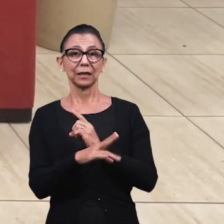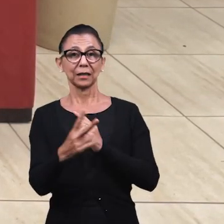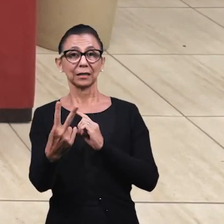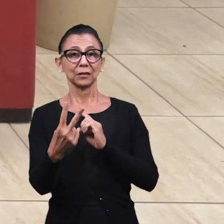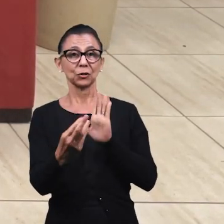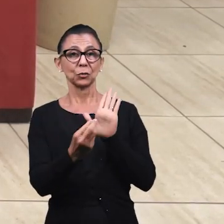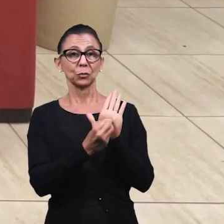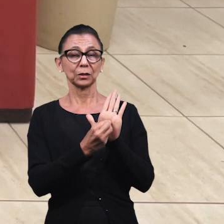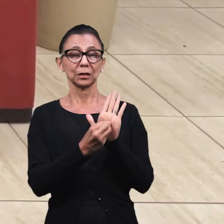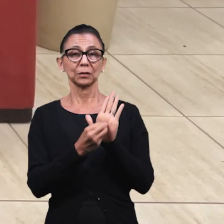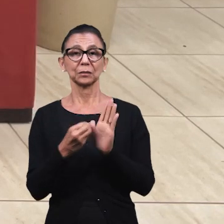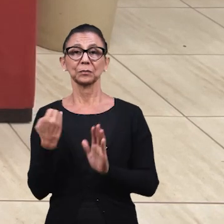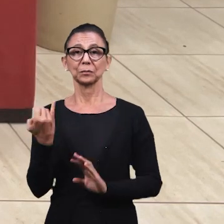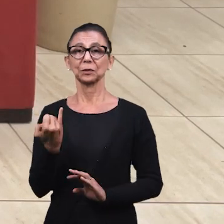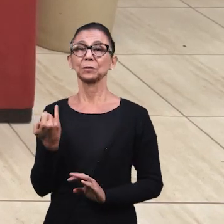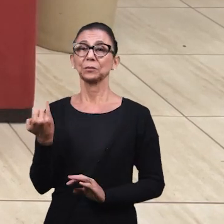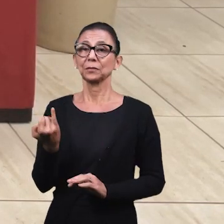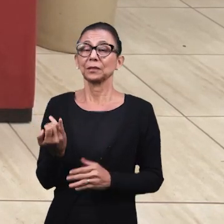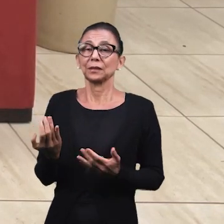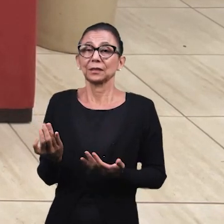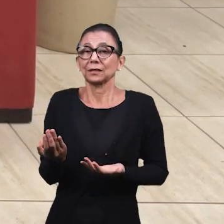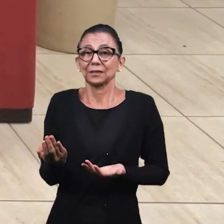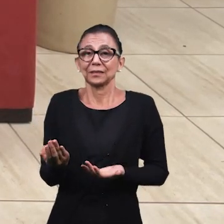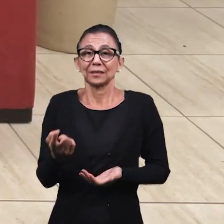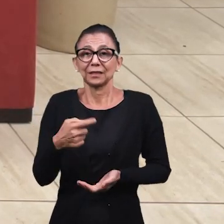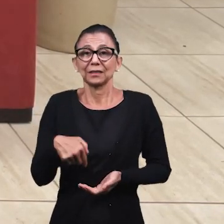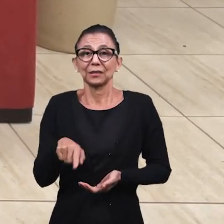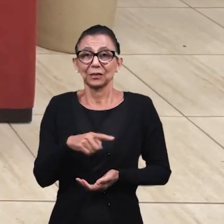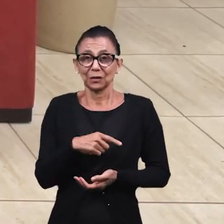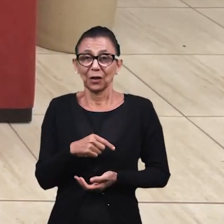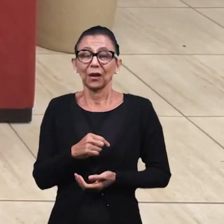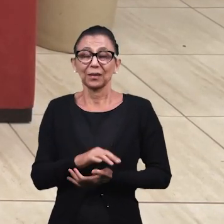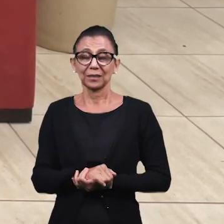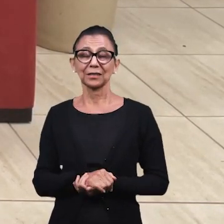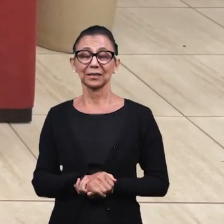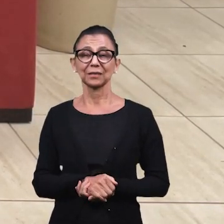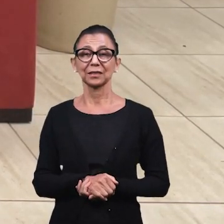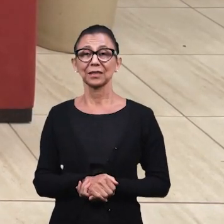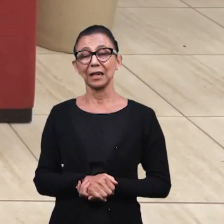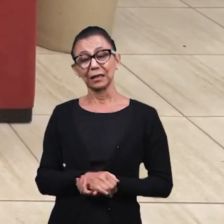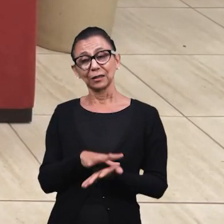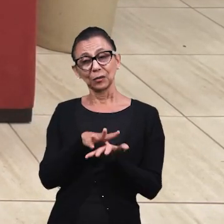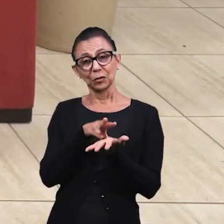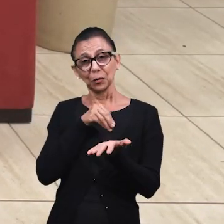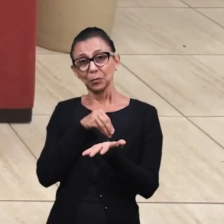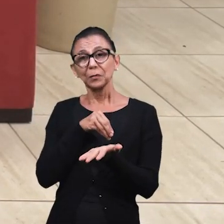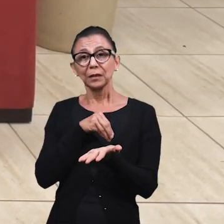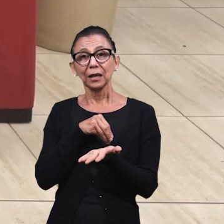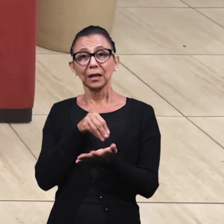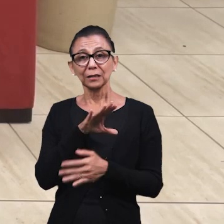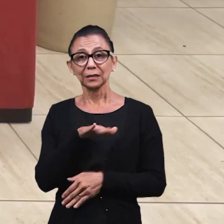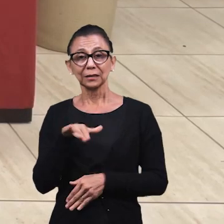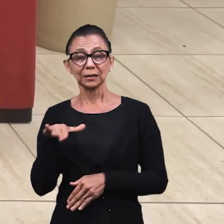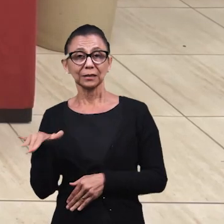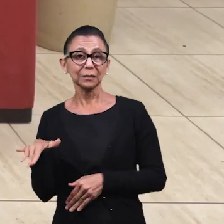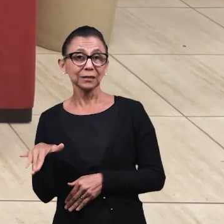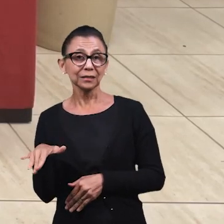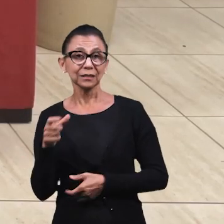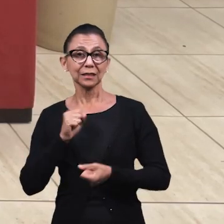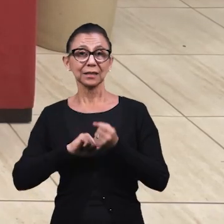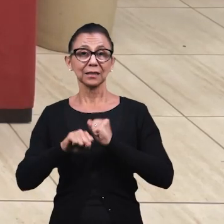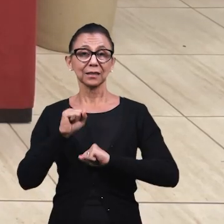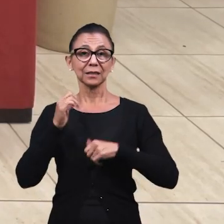os conteúdos, e isso é muito importante. É até importante para nós, como igreja, nos espelharmos neles, né? De ter a vontade